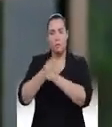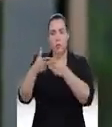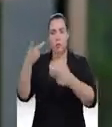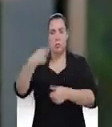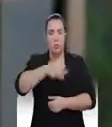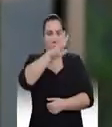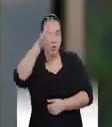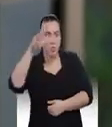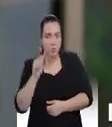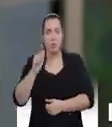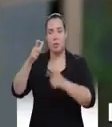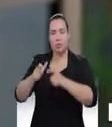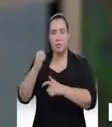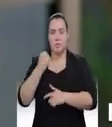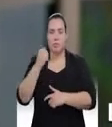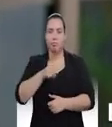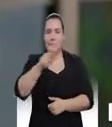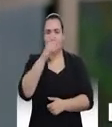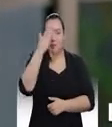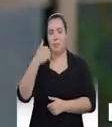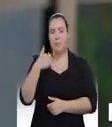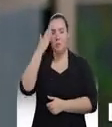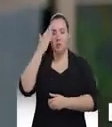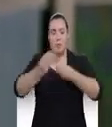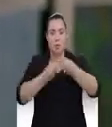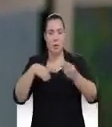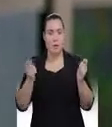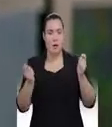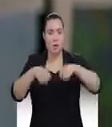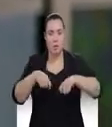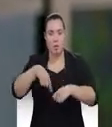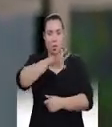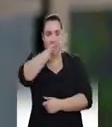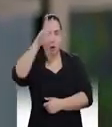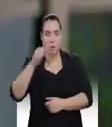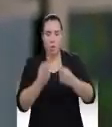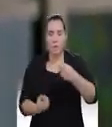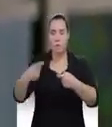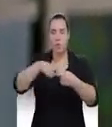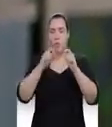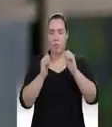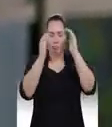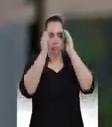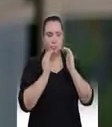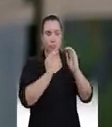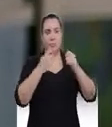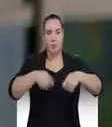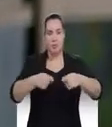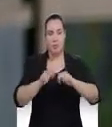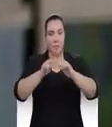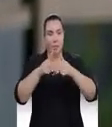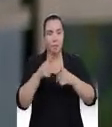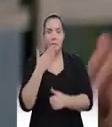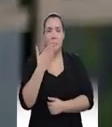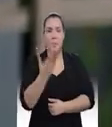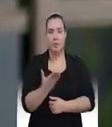Amazonas no Senado. E você sabe que conheço os caminhos. Sei como fazer o Amazonas recuperar o respeito que merece.